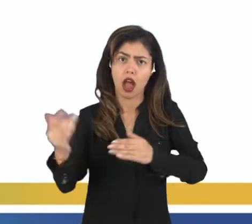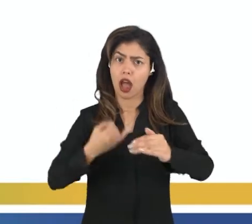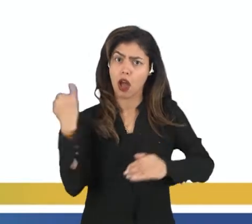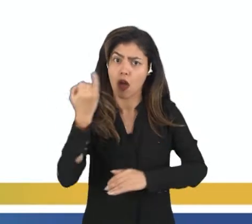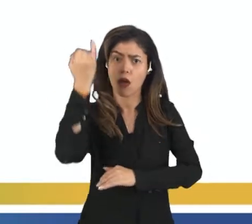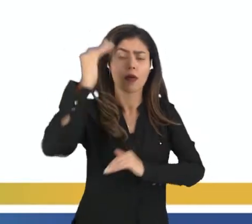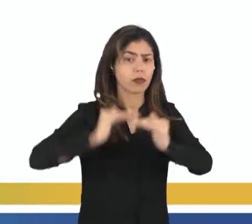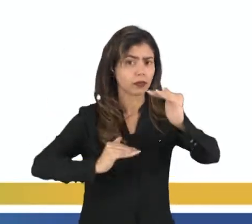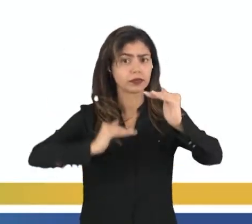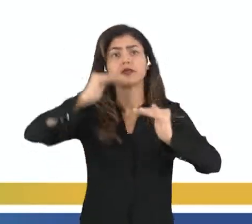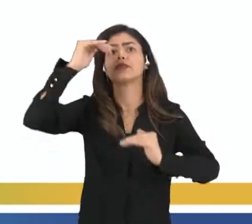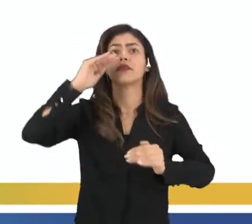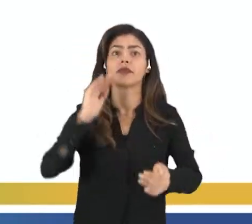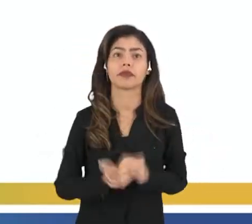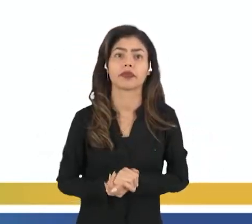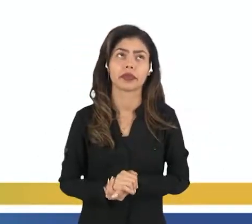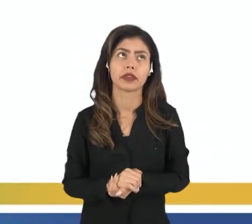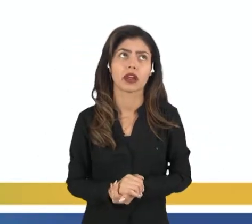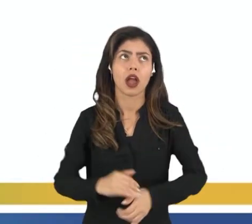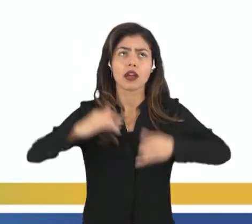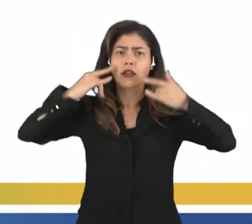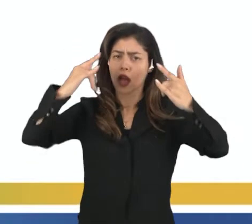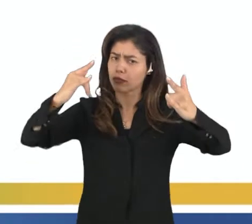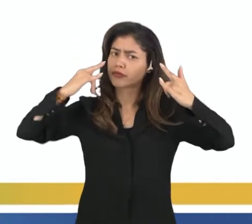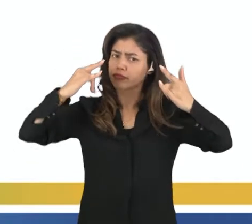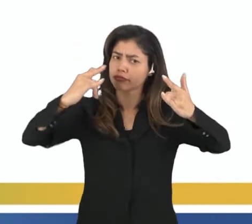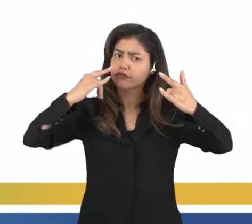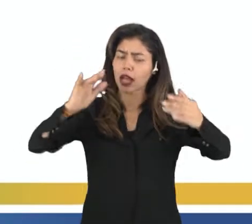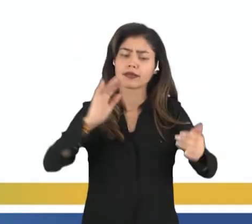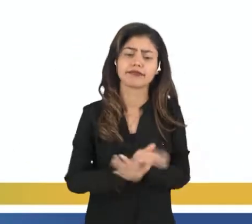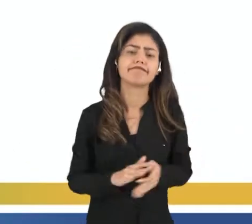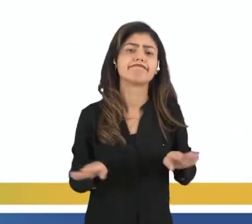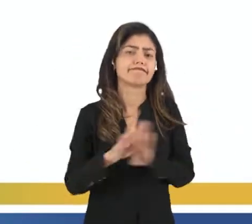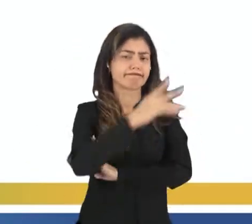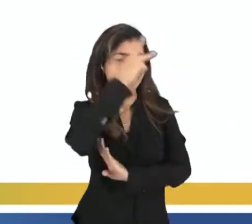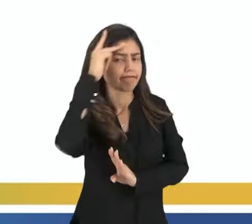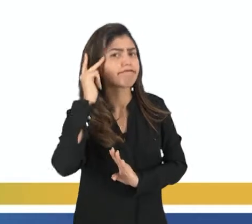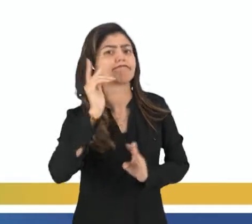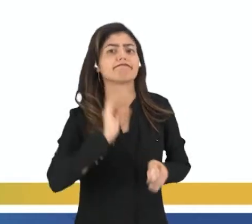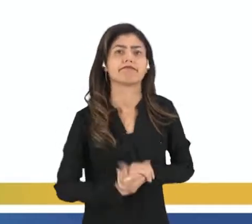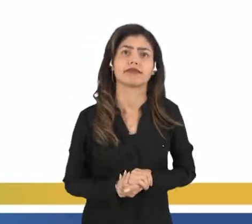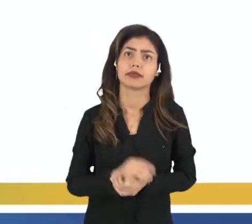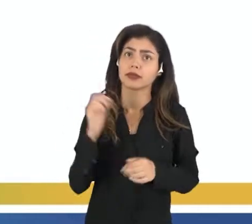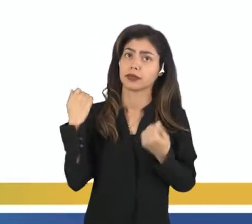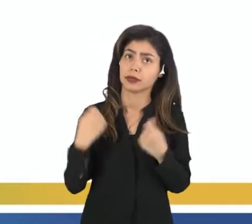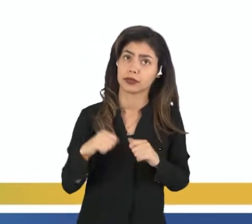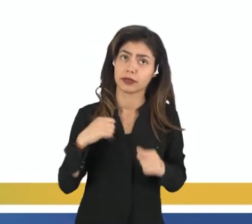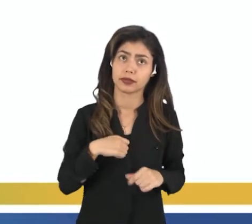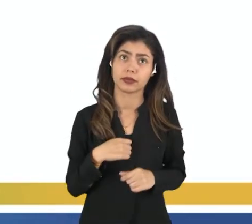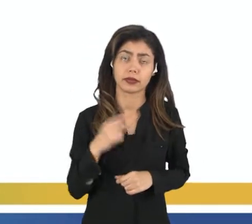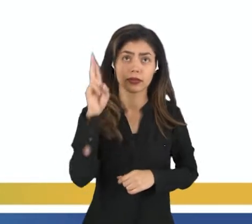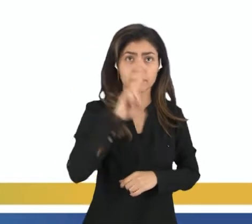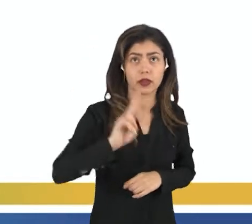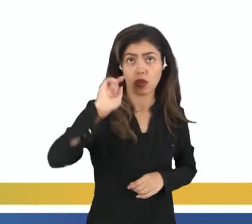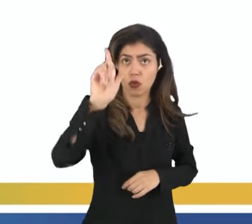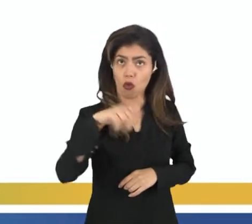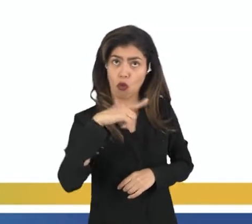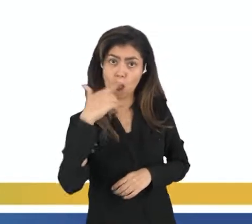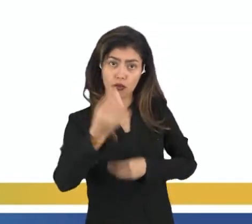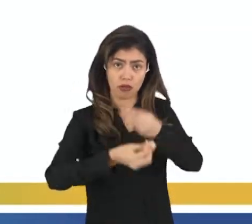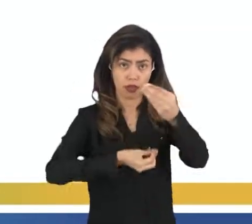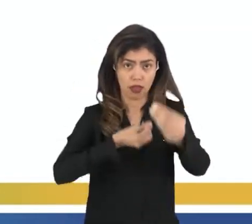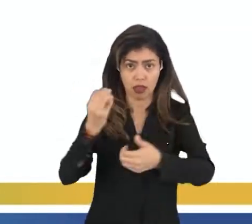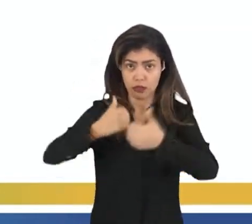aumentar o desafio e a adrenalina dos aventureiros. Pode ser necessárias tirolesas ou outras formas